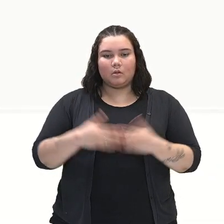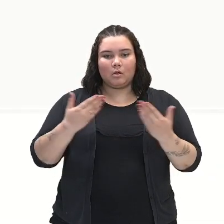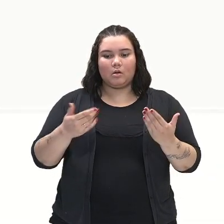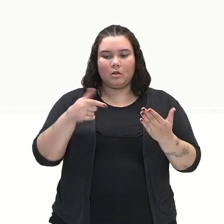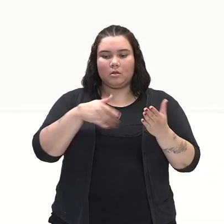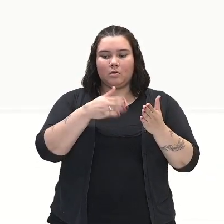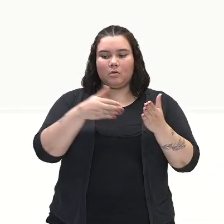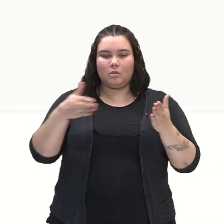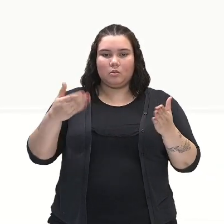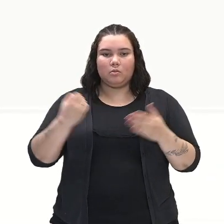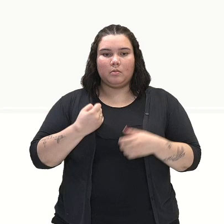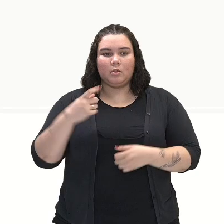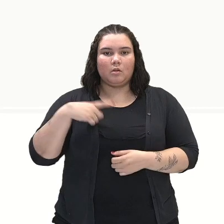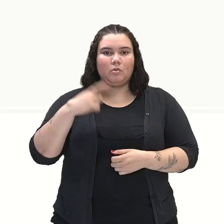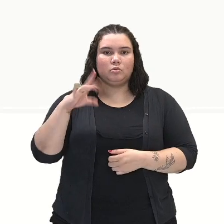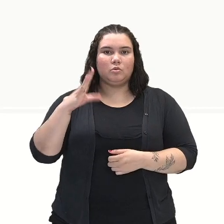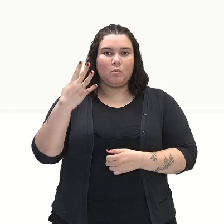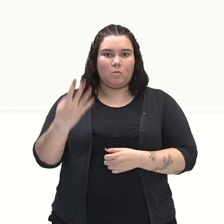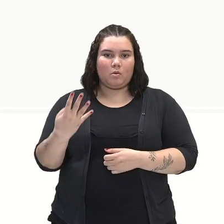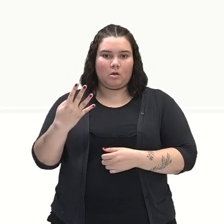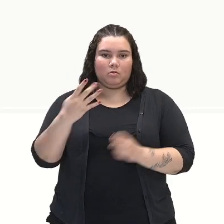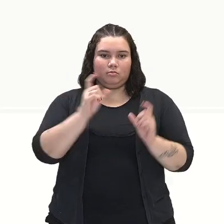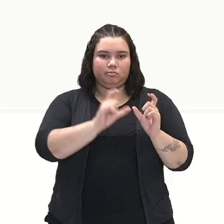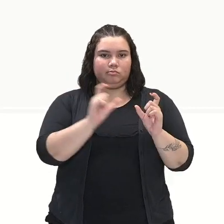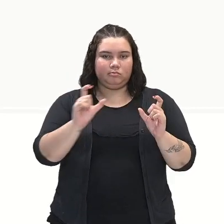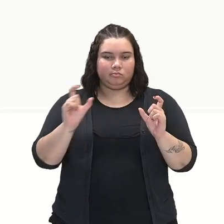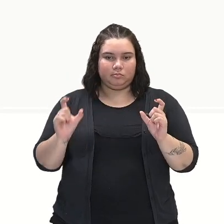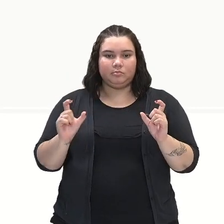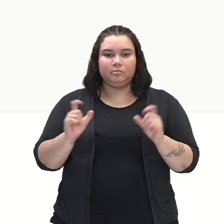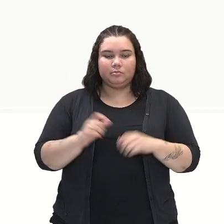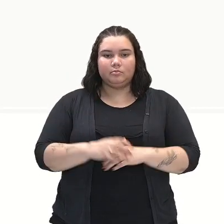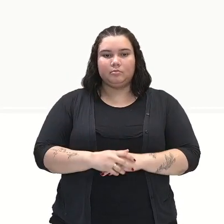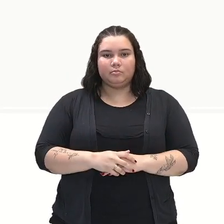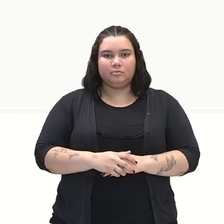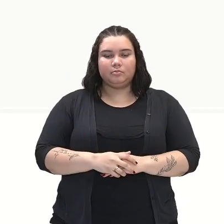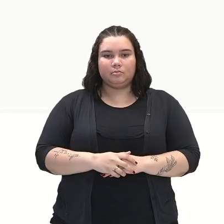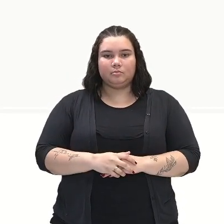numérica tem 4 termos apenas. Tá?